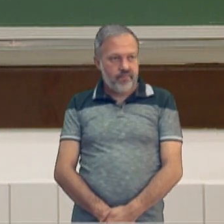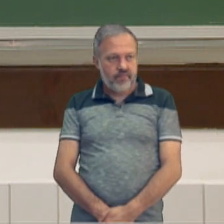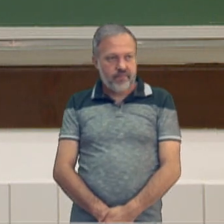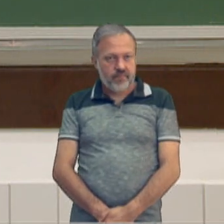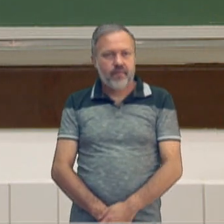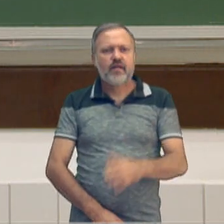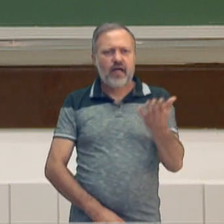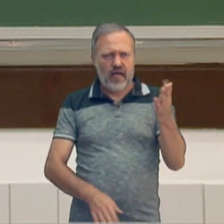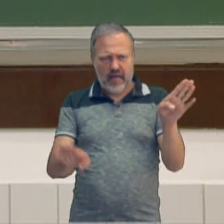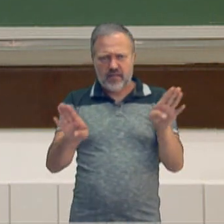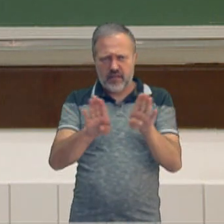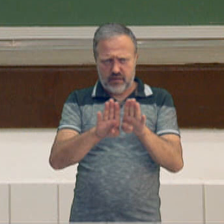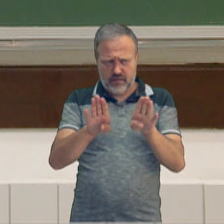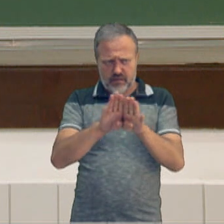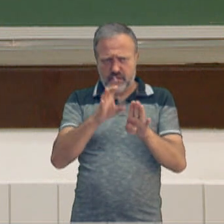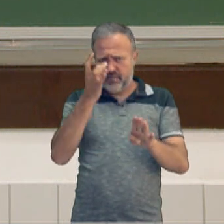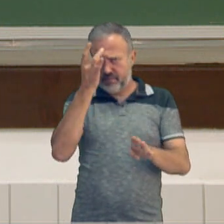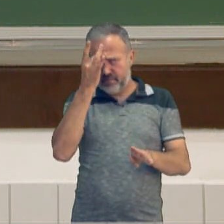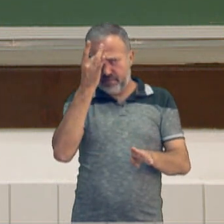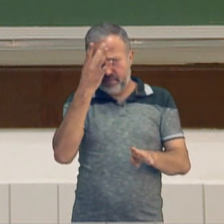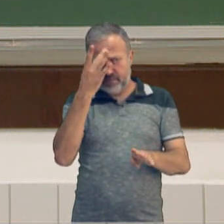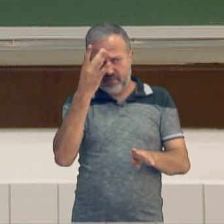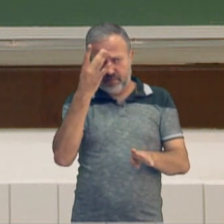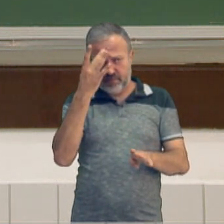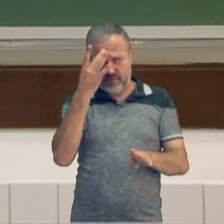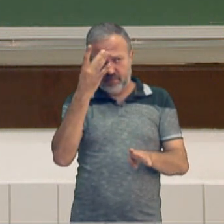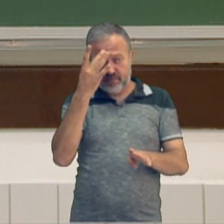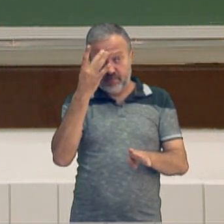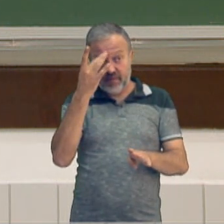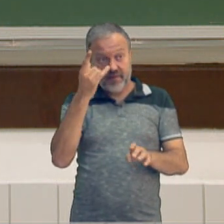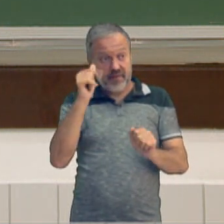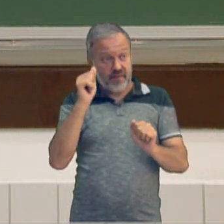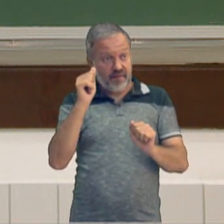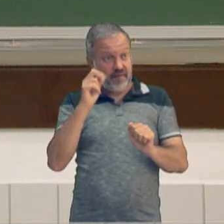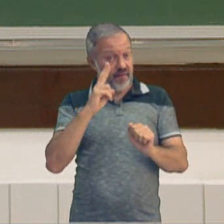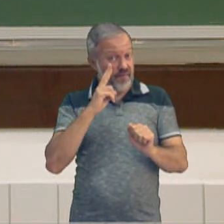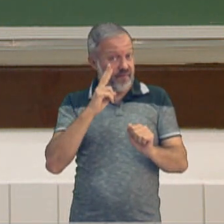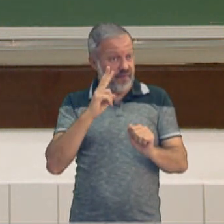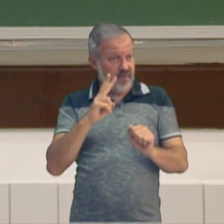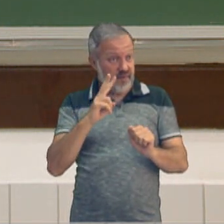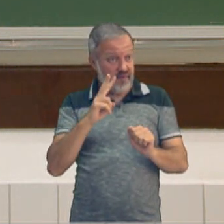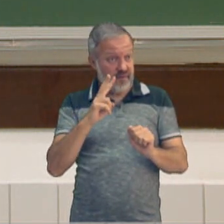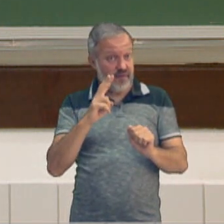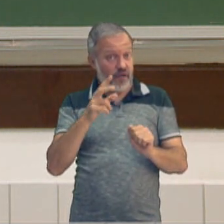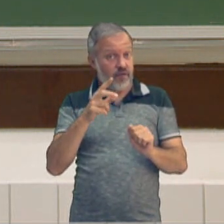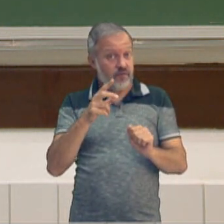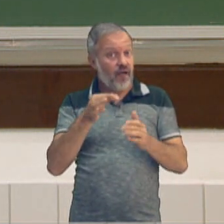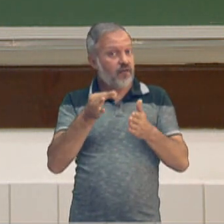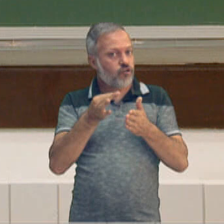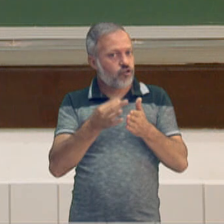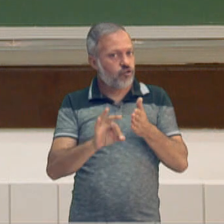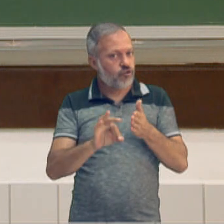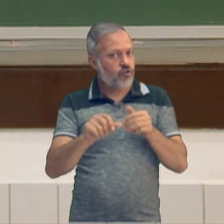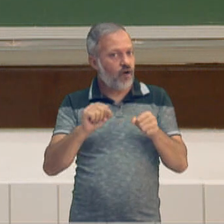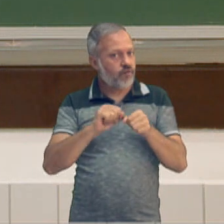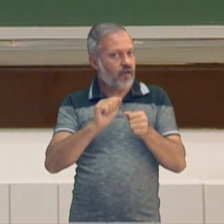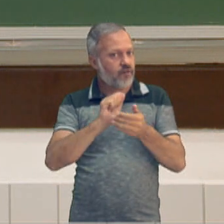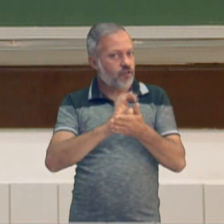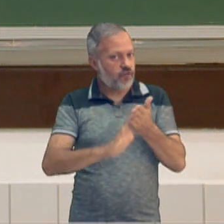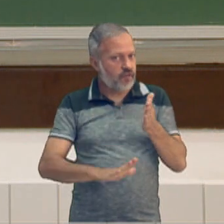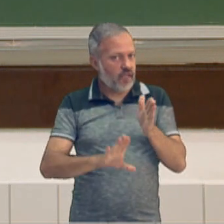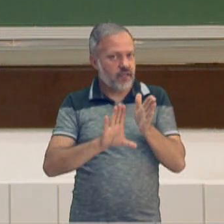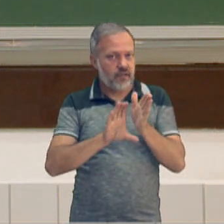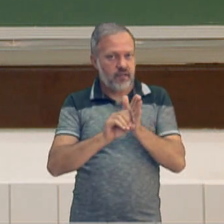E aí, gente, essa estava fácil, a gente acabou de falar, né? Gente, aproveita que vocês estão empolgados, que eu tenho certeza que vocês estão acertando tudo, e façam as atividades do Google Class,